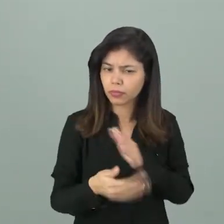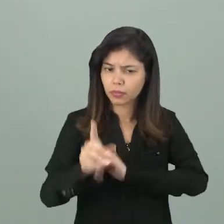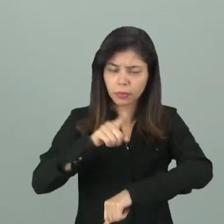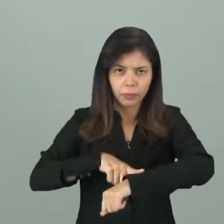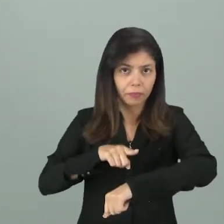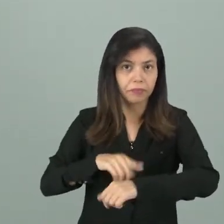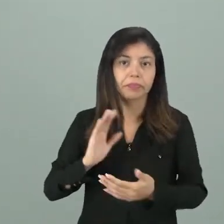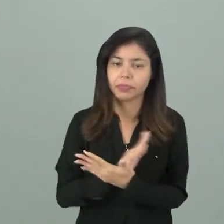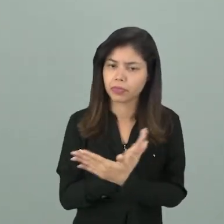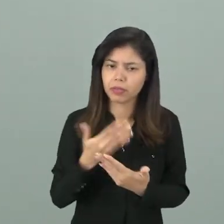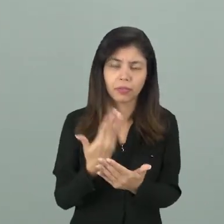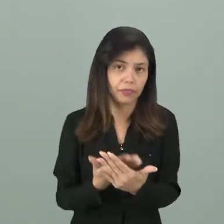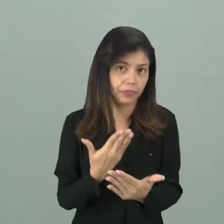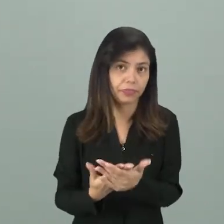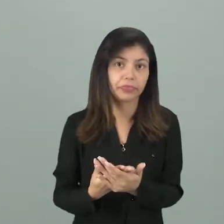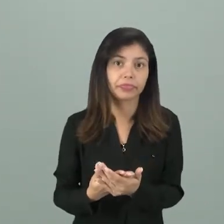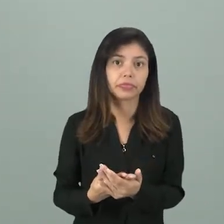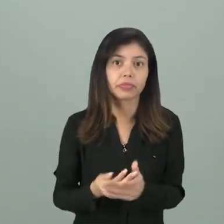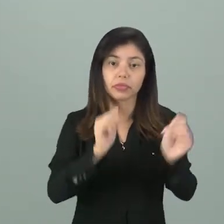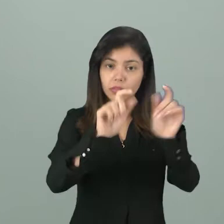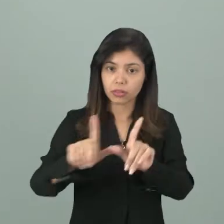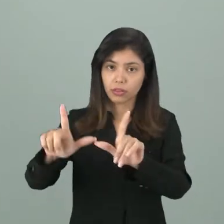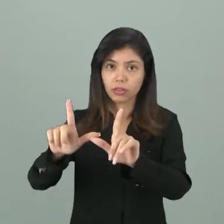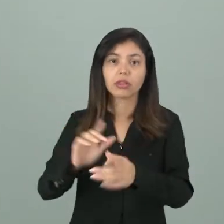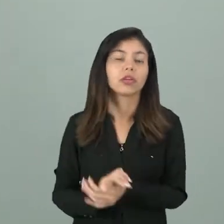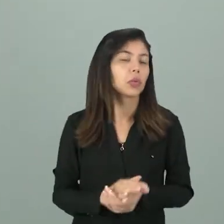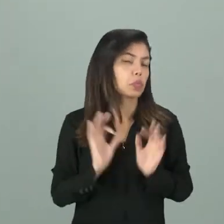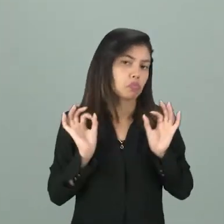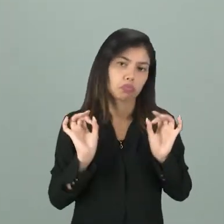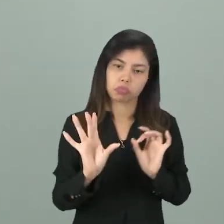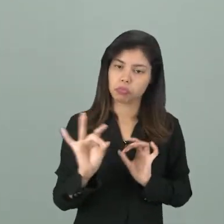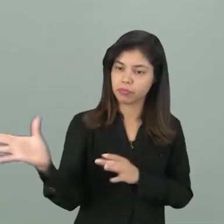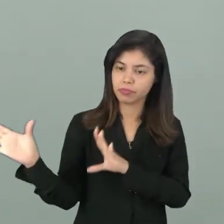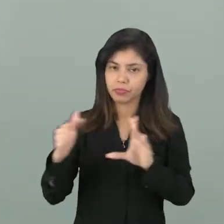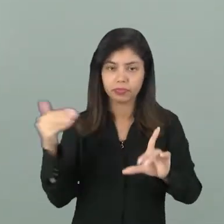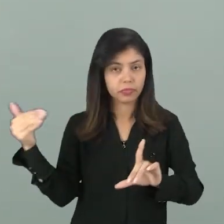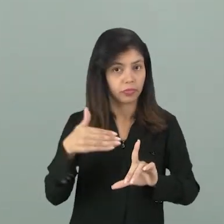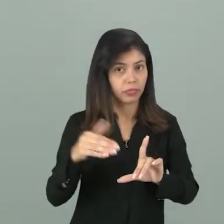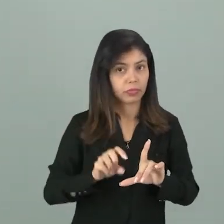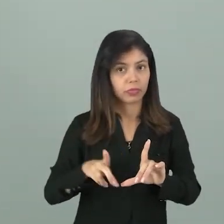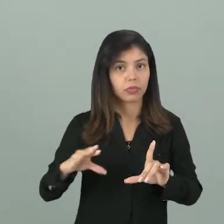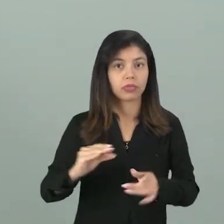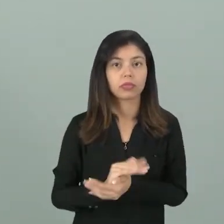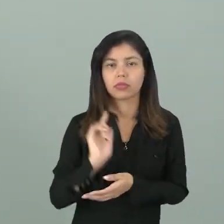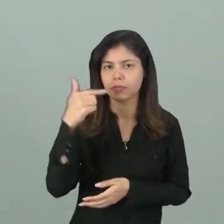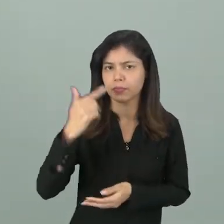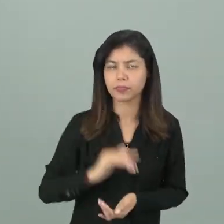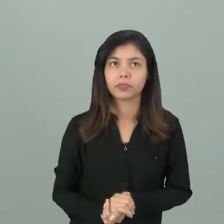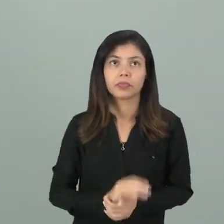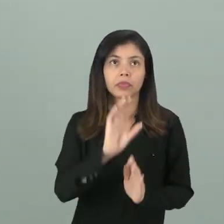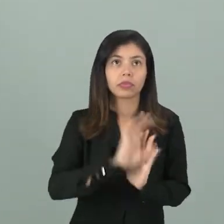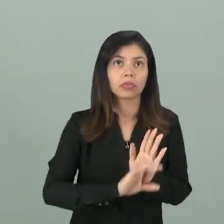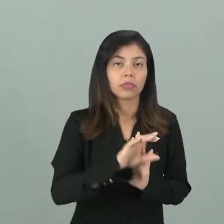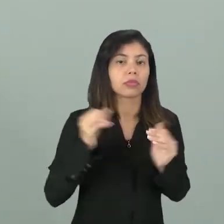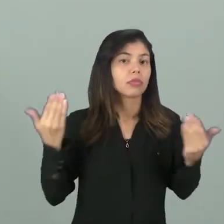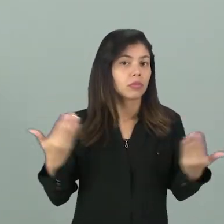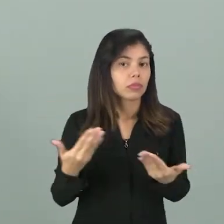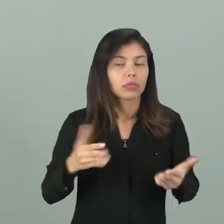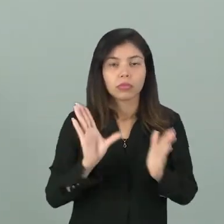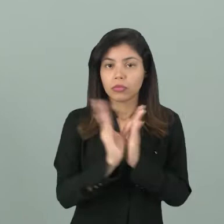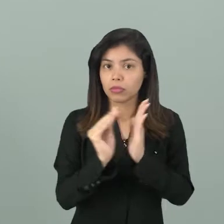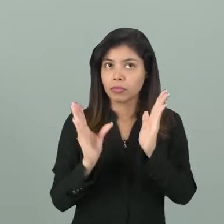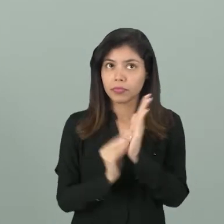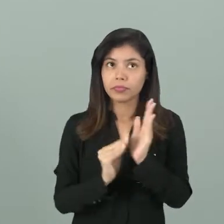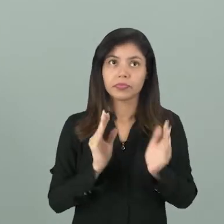horário ou perdeu alguma aula que tenha passado na televisão, depois está tudo certinho lá, você pode acessar depois. Então, o conteúdo da aula de hoje,